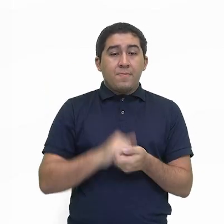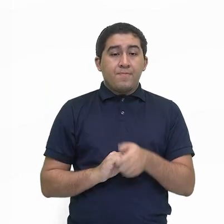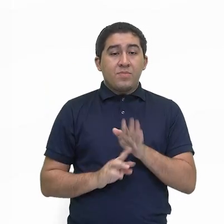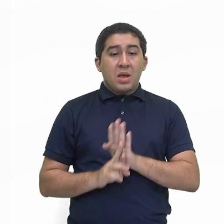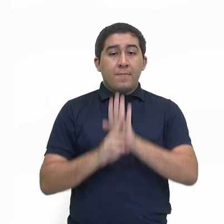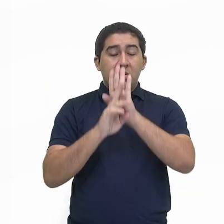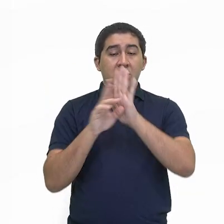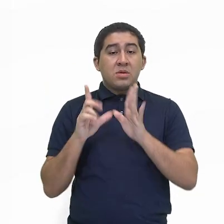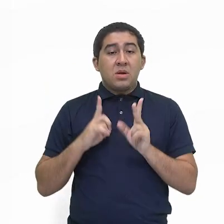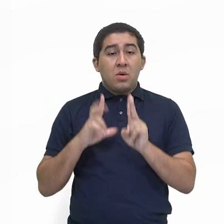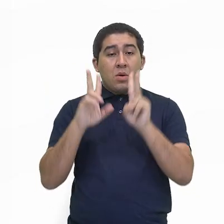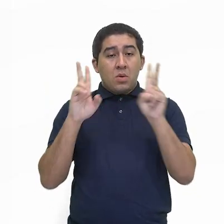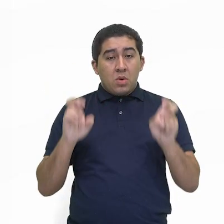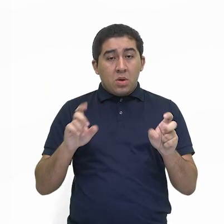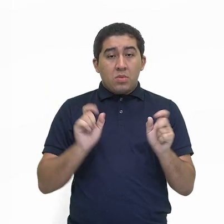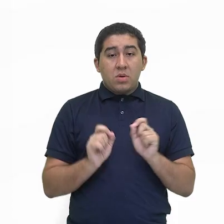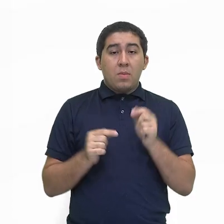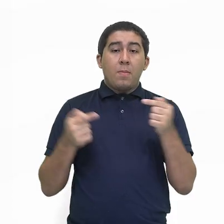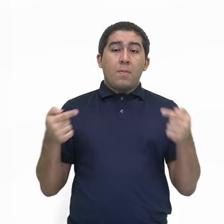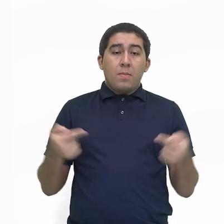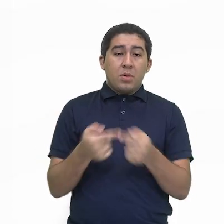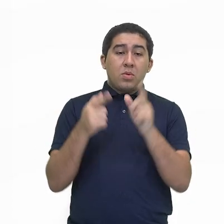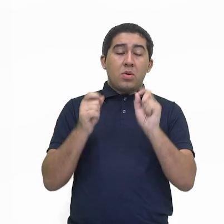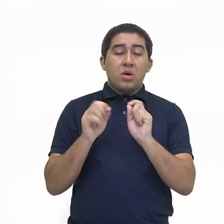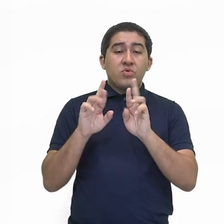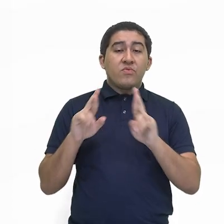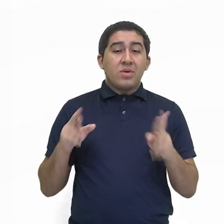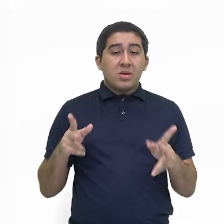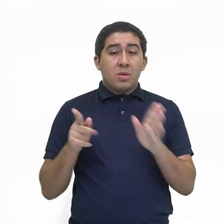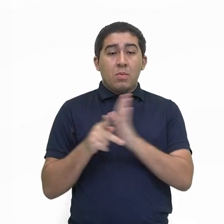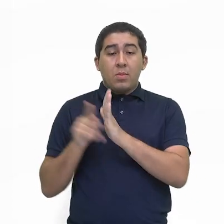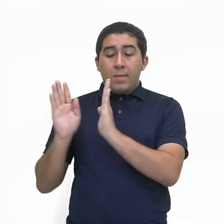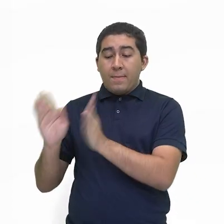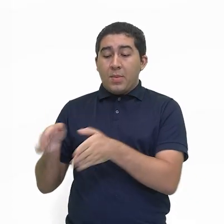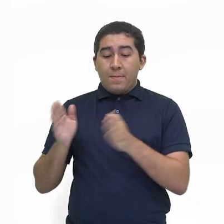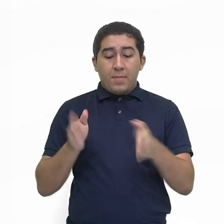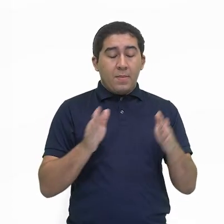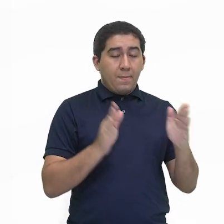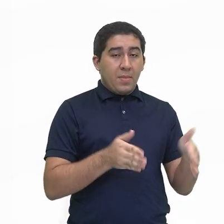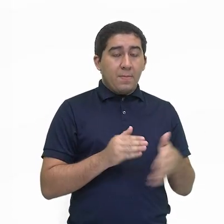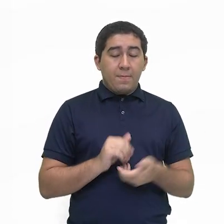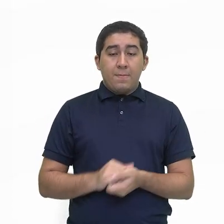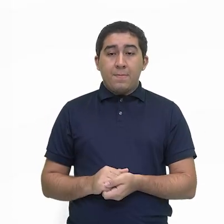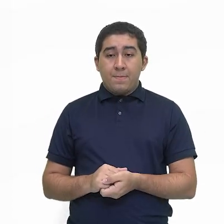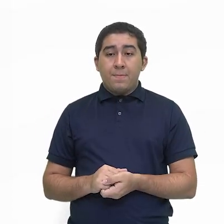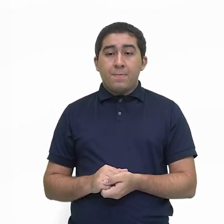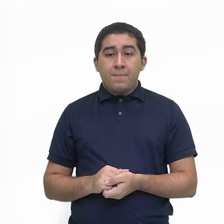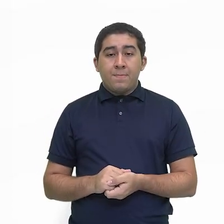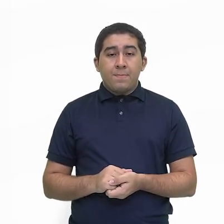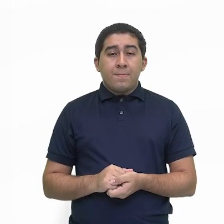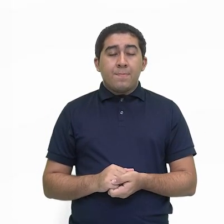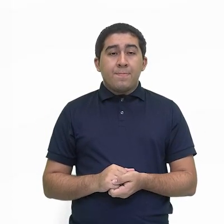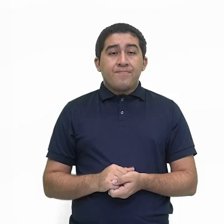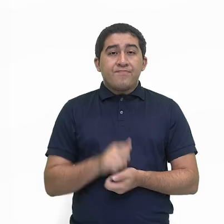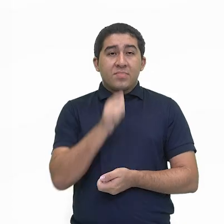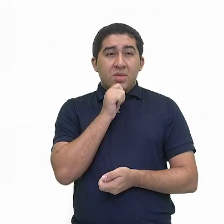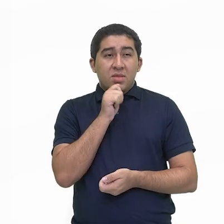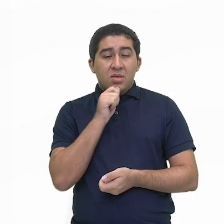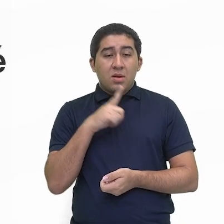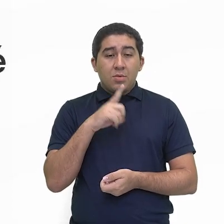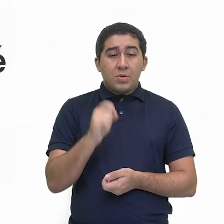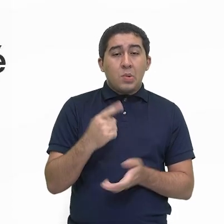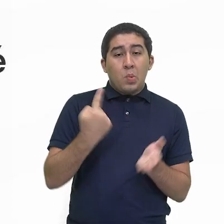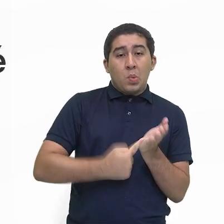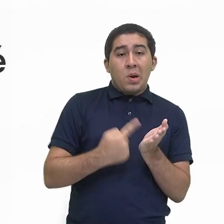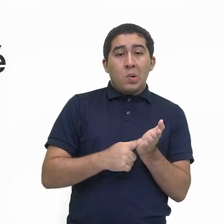até entre aspas, ela indica a diferença de fases entre os reagentes e produtos. Existe ainda uma